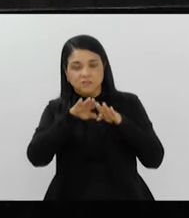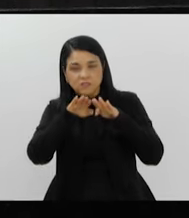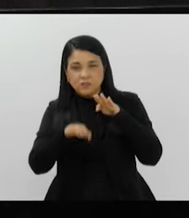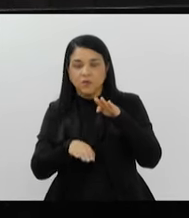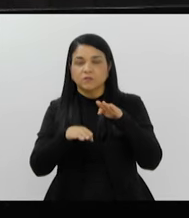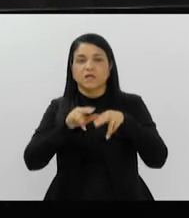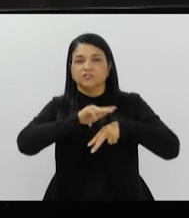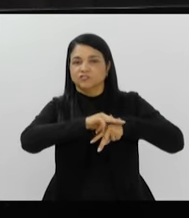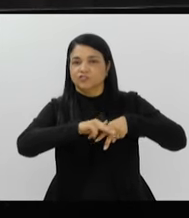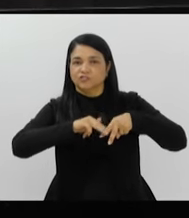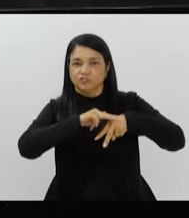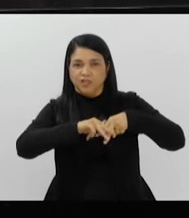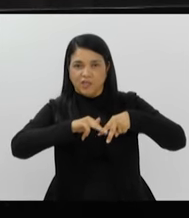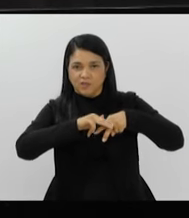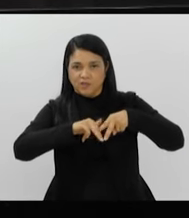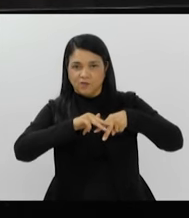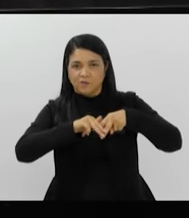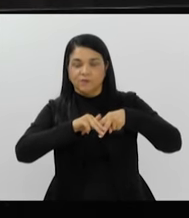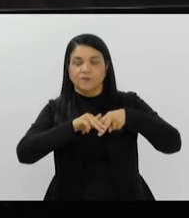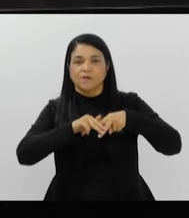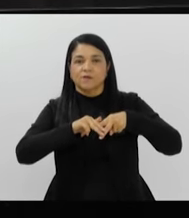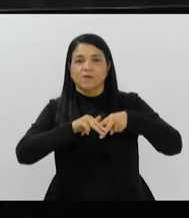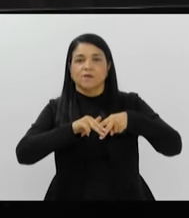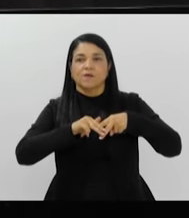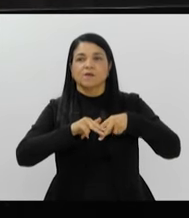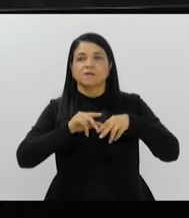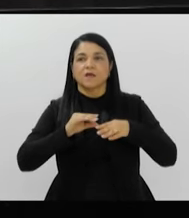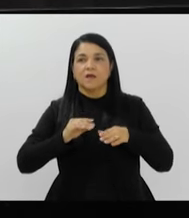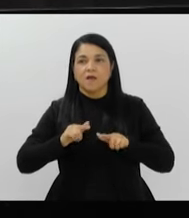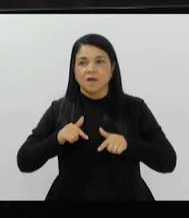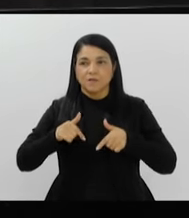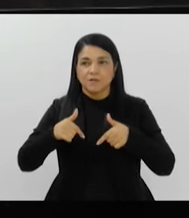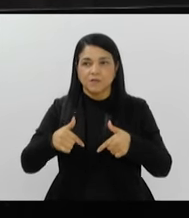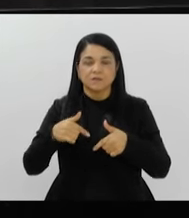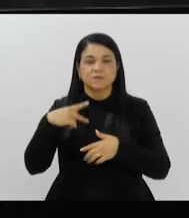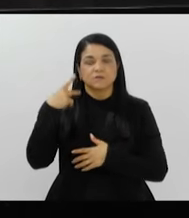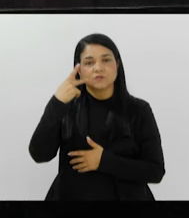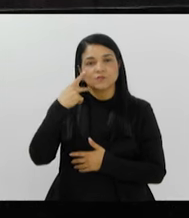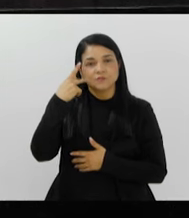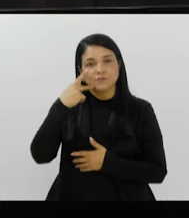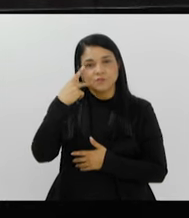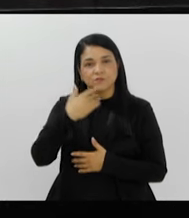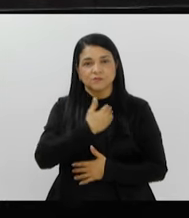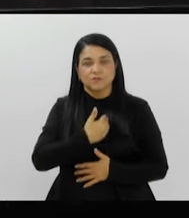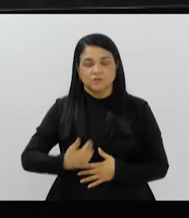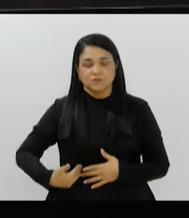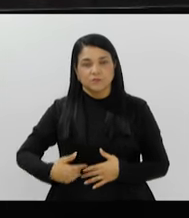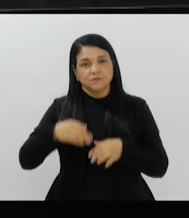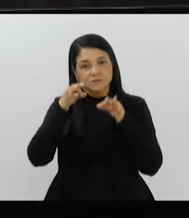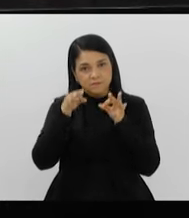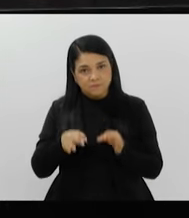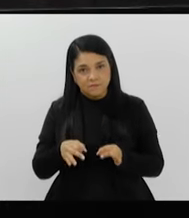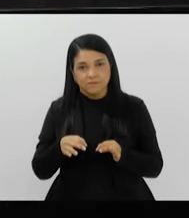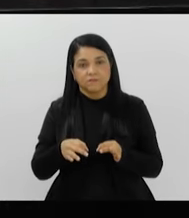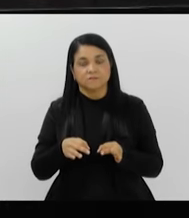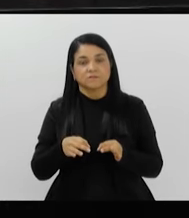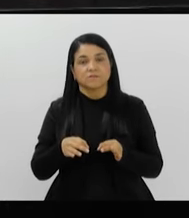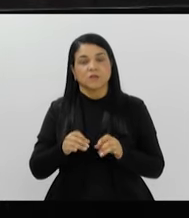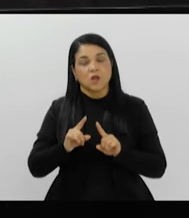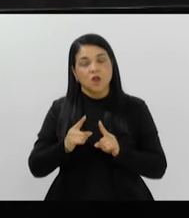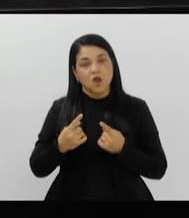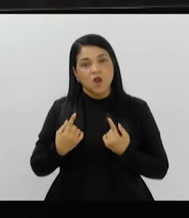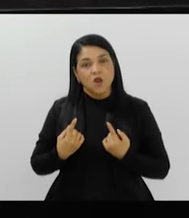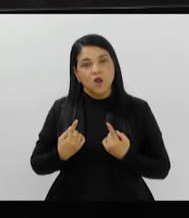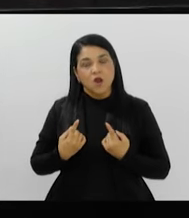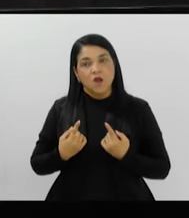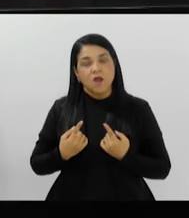de gênero, desde a formulação e aplicação de políticas públicas eficazes para